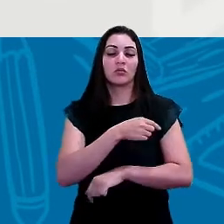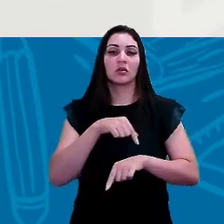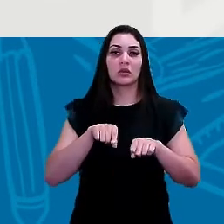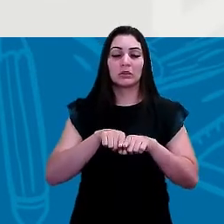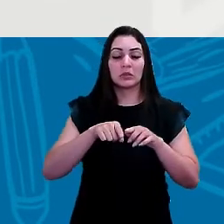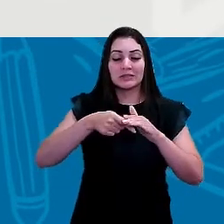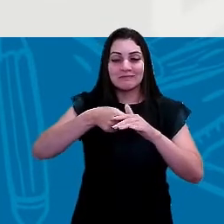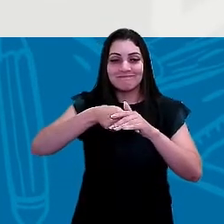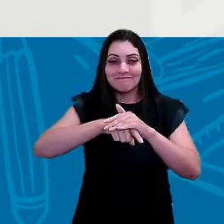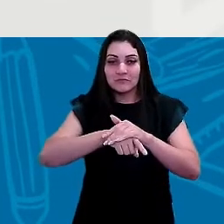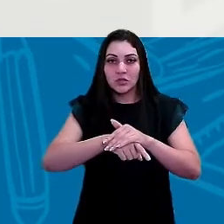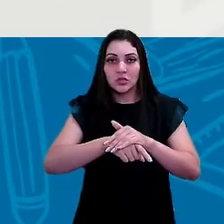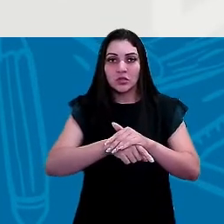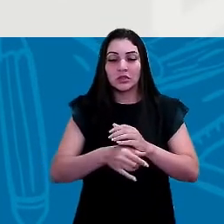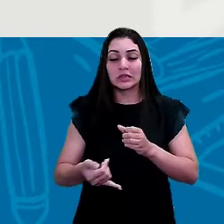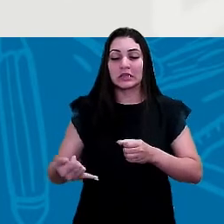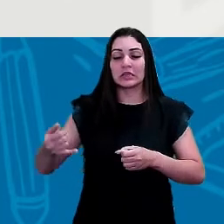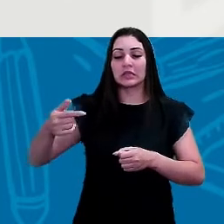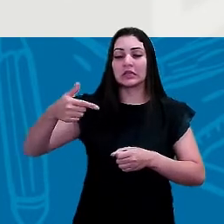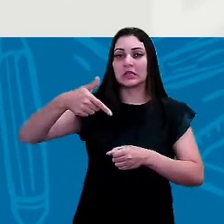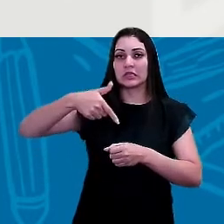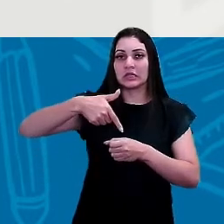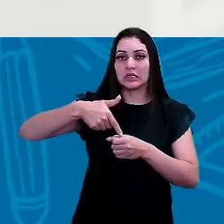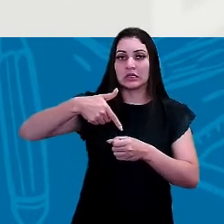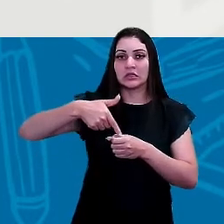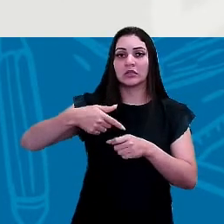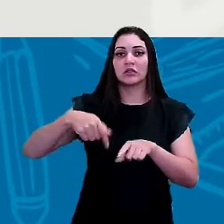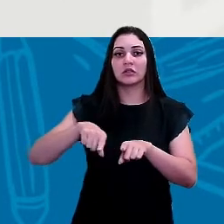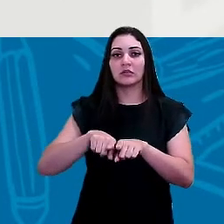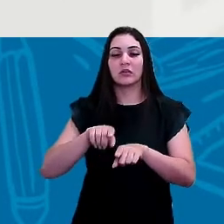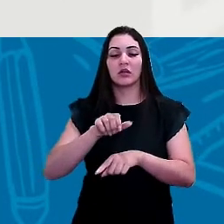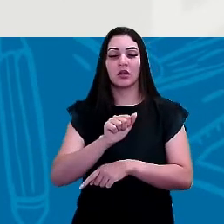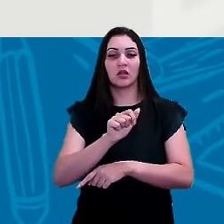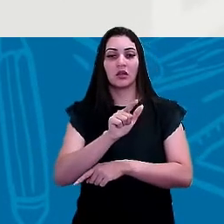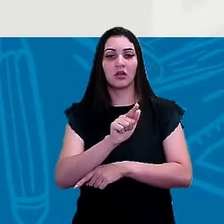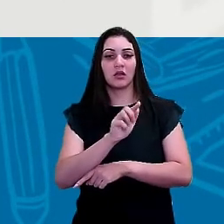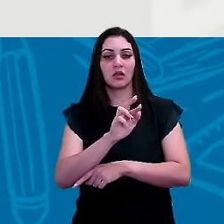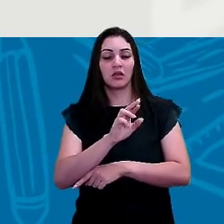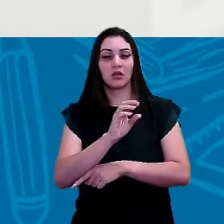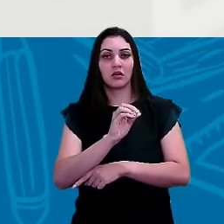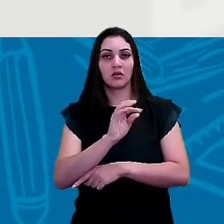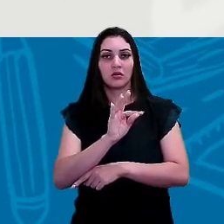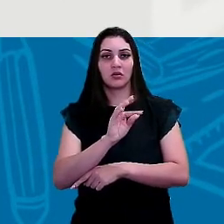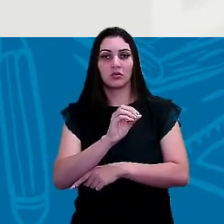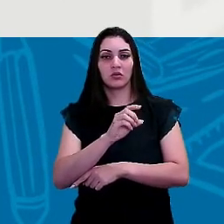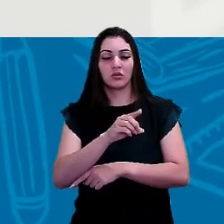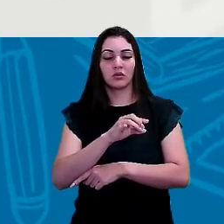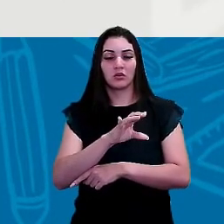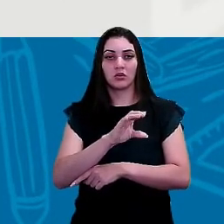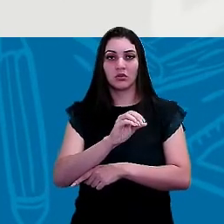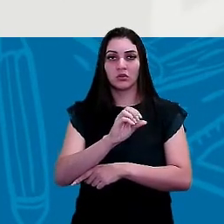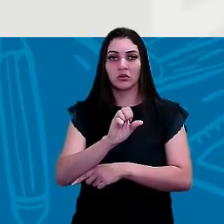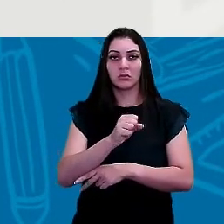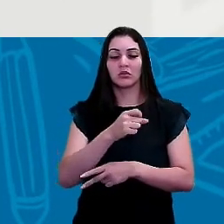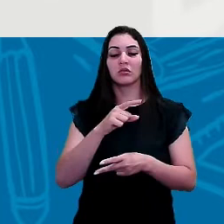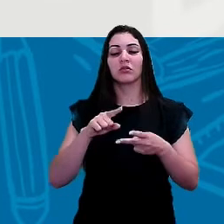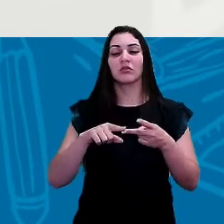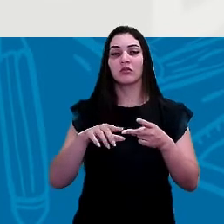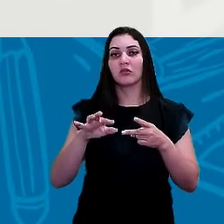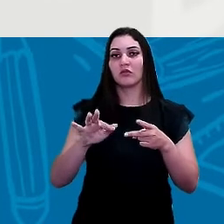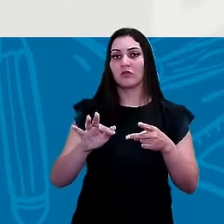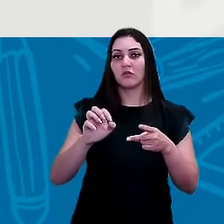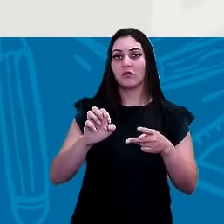de gasolina, agrotóxicos, fertilizantes, rejeitos e aterros industriais e